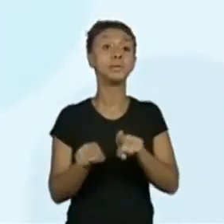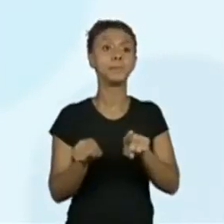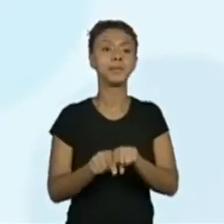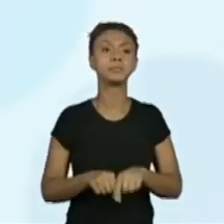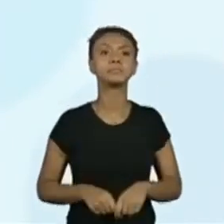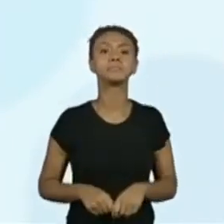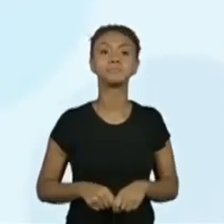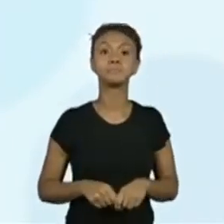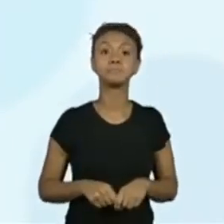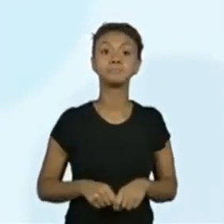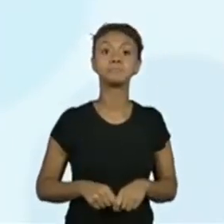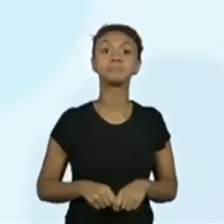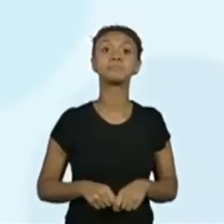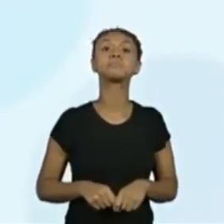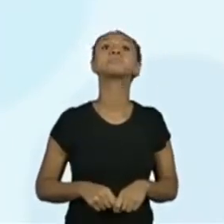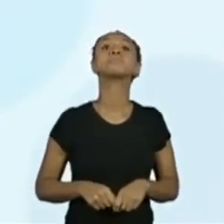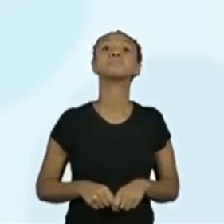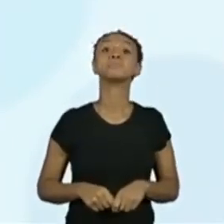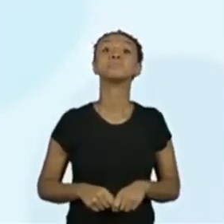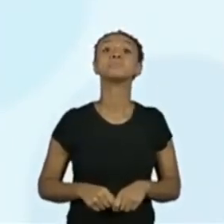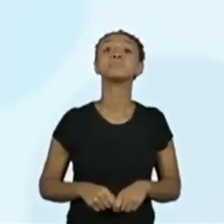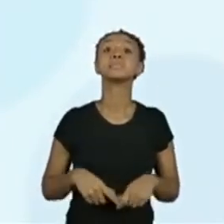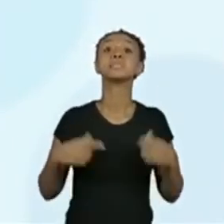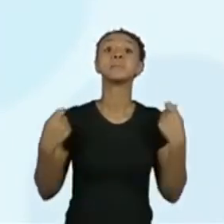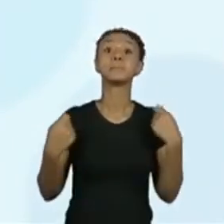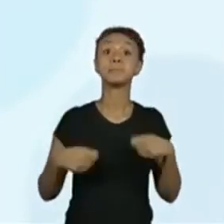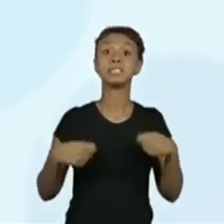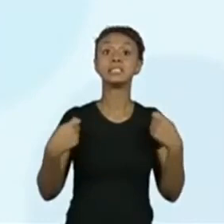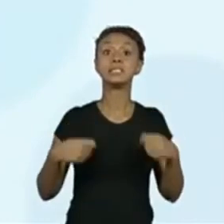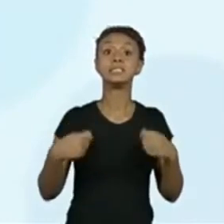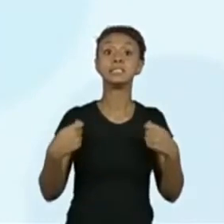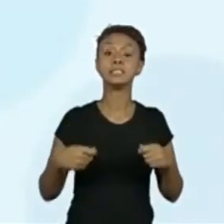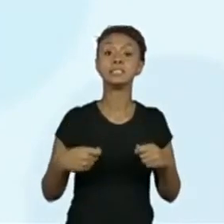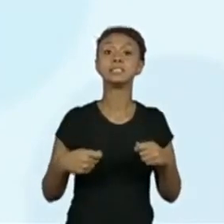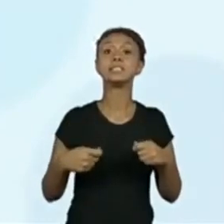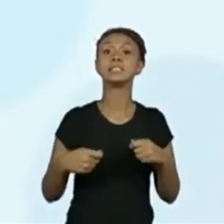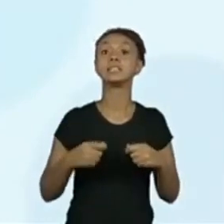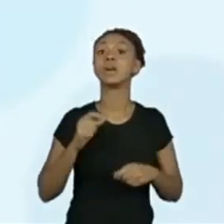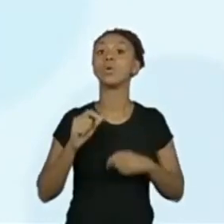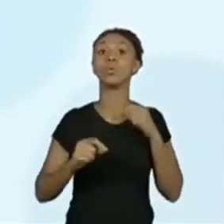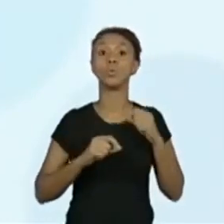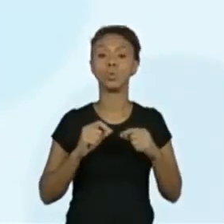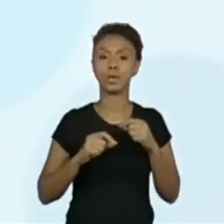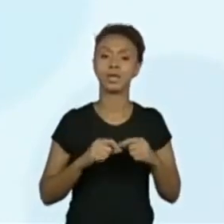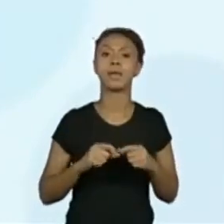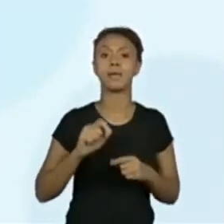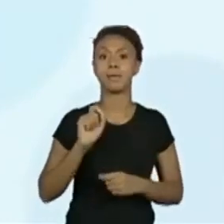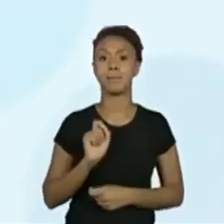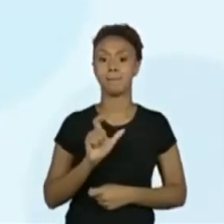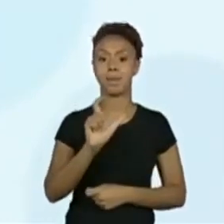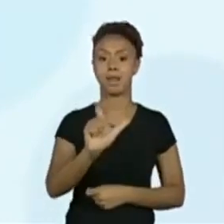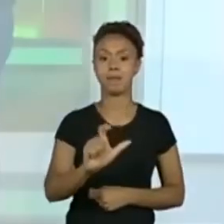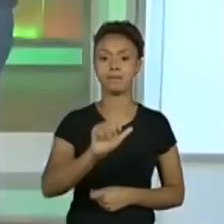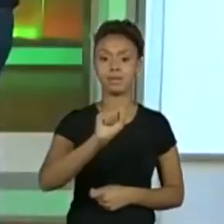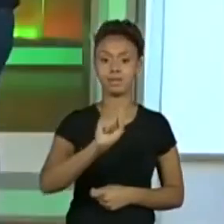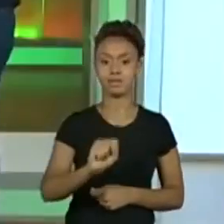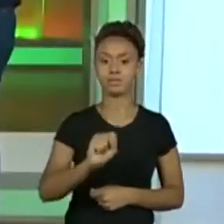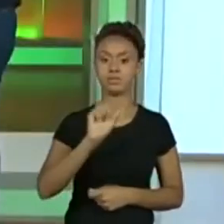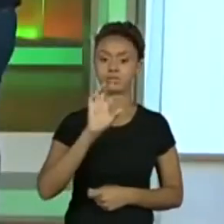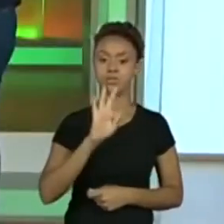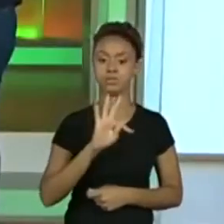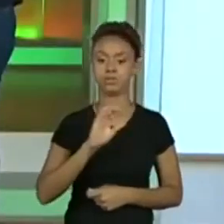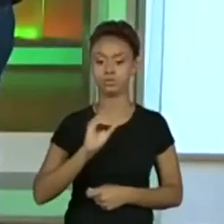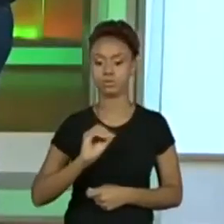depois que a gente escolheu, o que a gente fez? A gente precisou falar stop E a gente mostrou os dedos, apresentou os